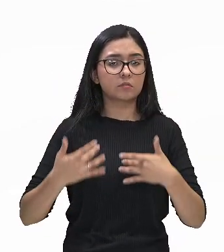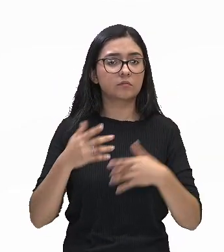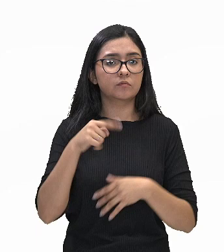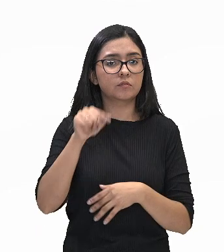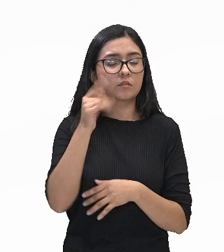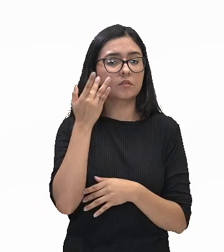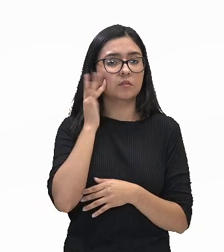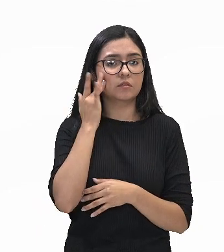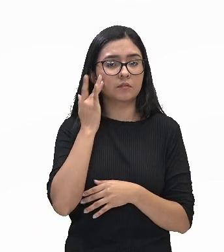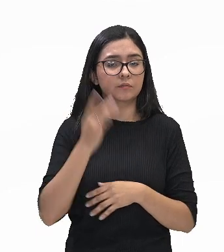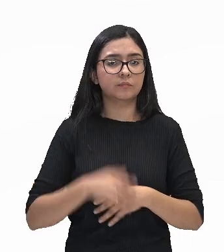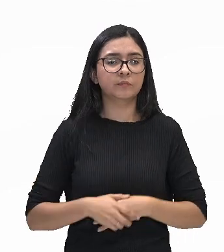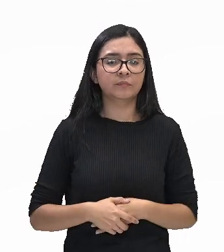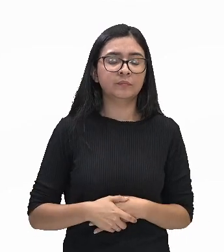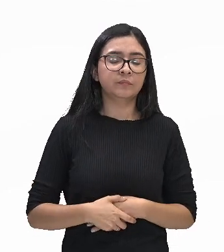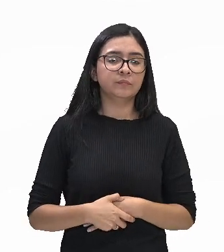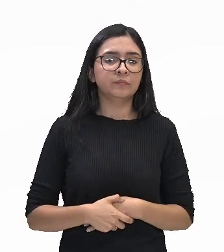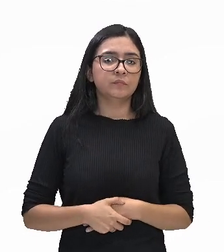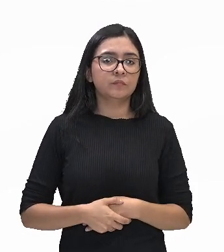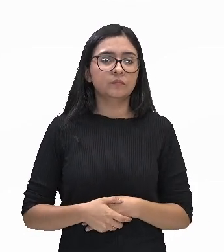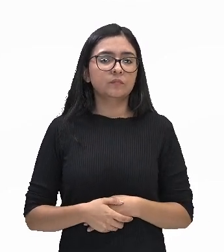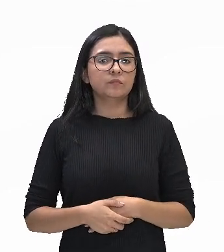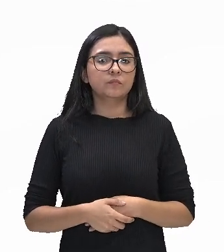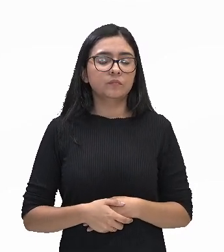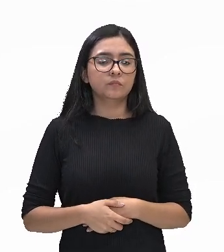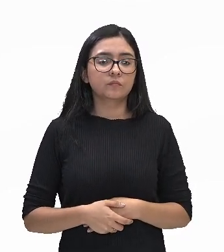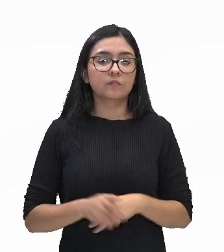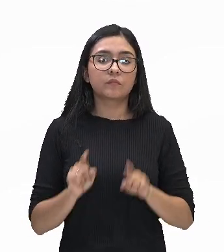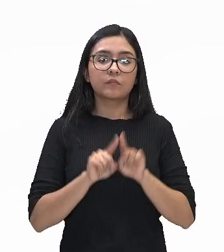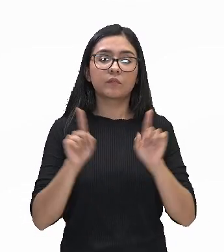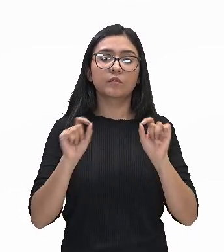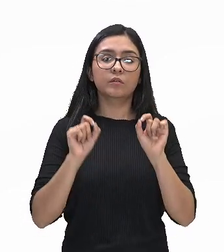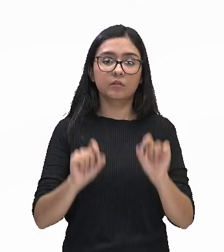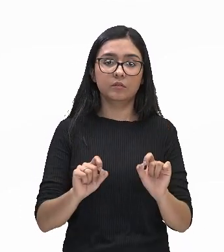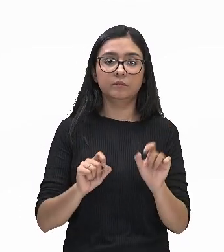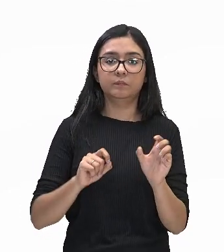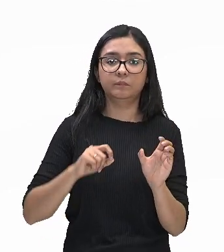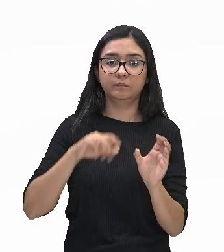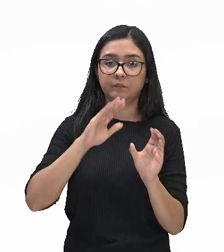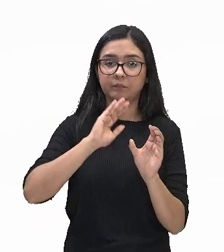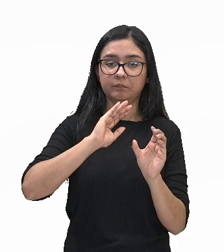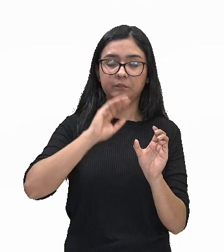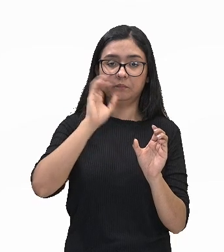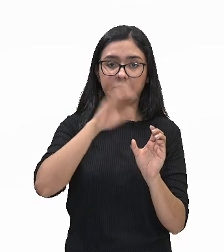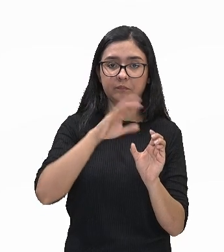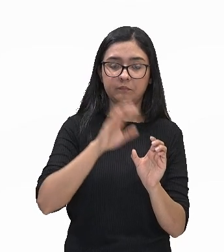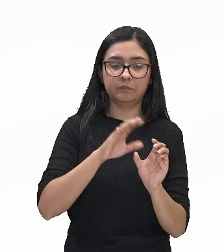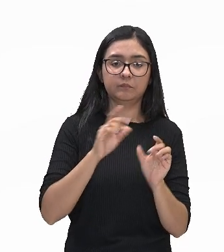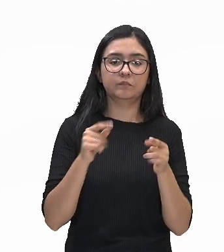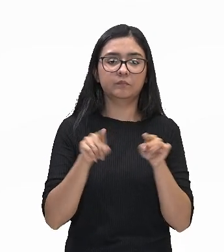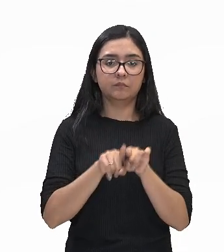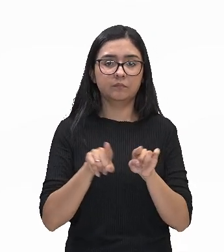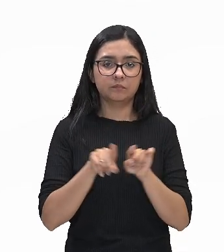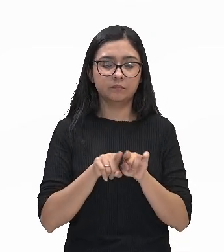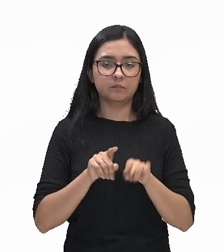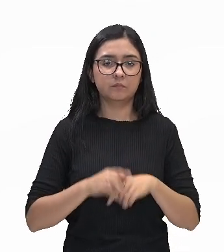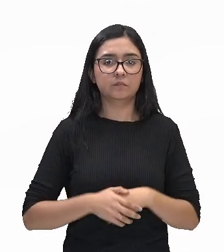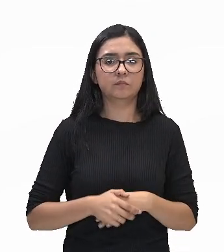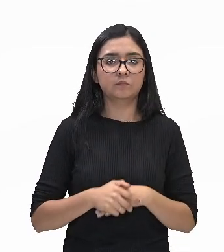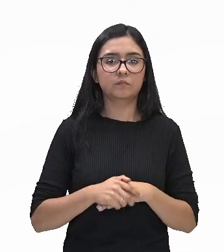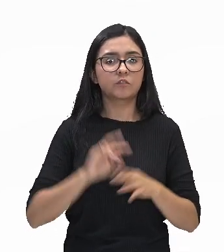é outra coisa, mas não. Então, denotativa, a sua palavra no seu sentido